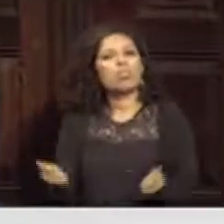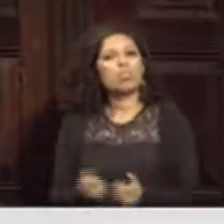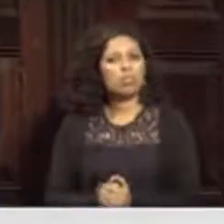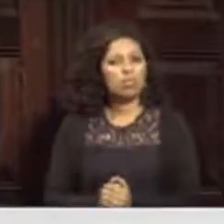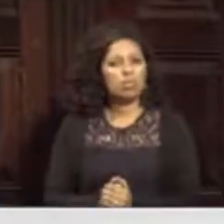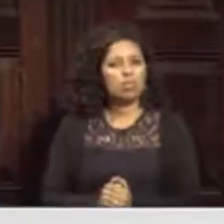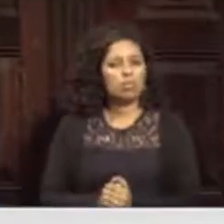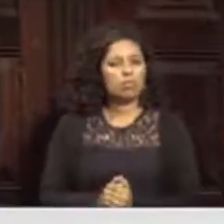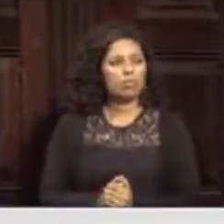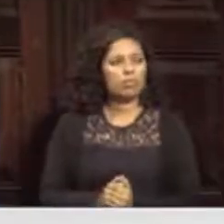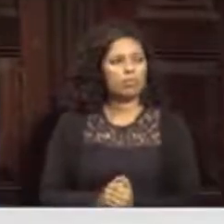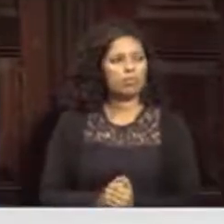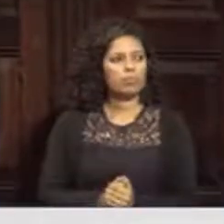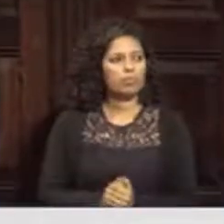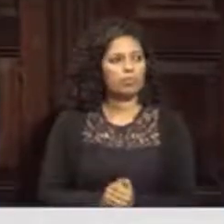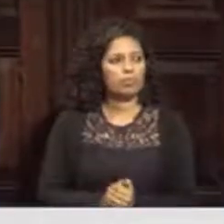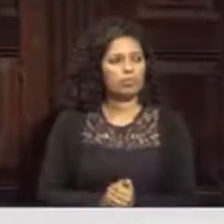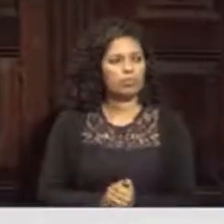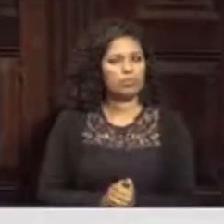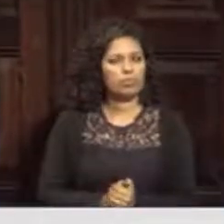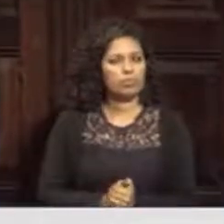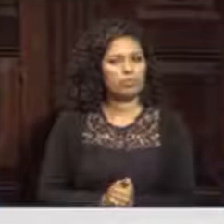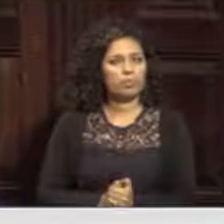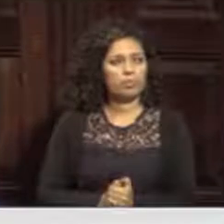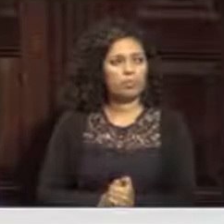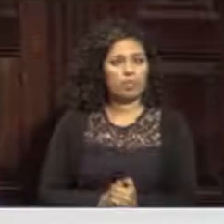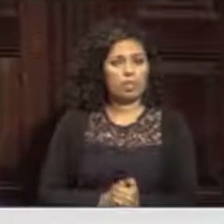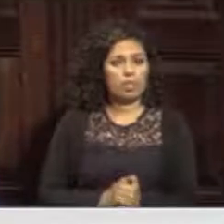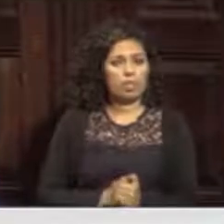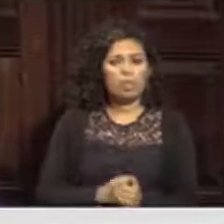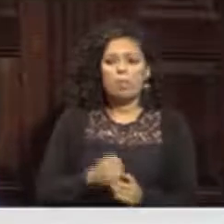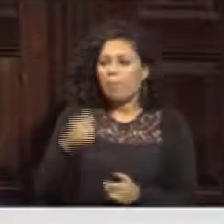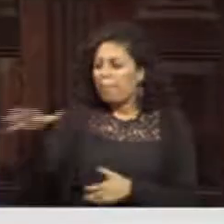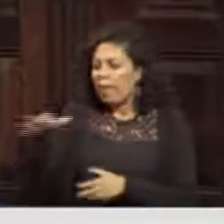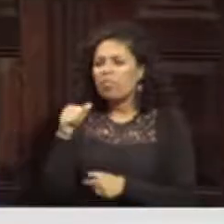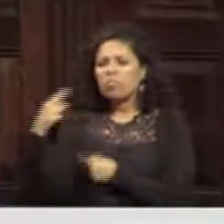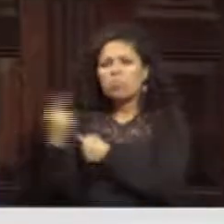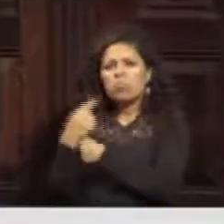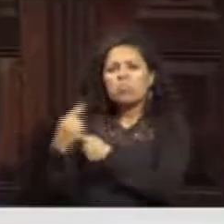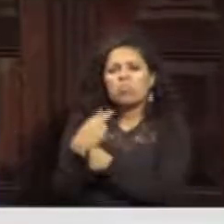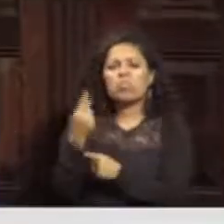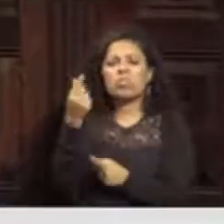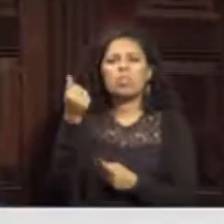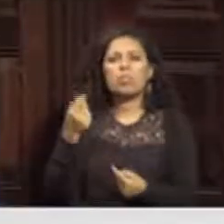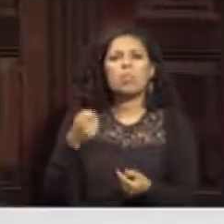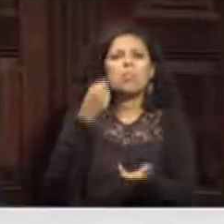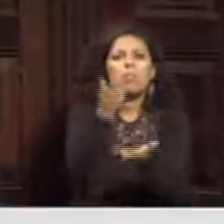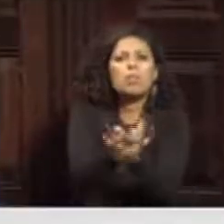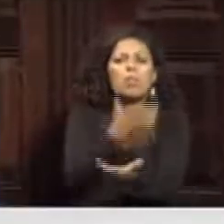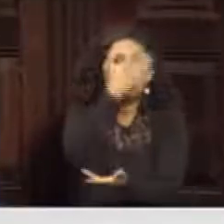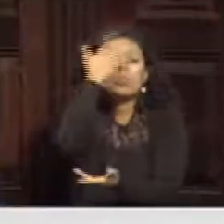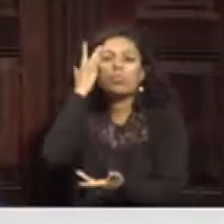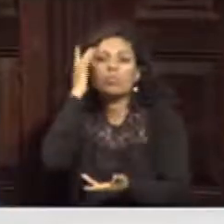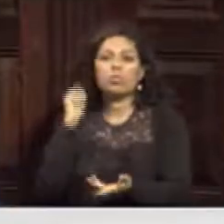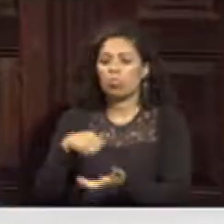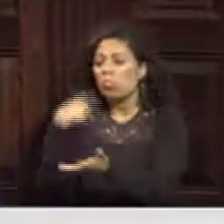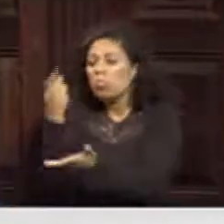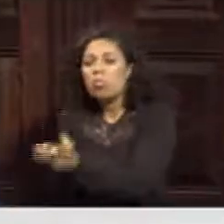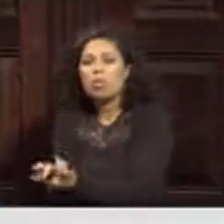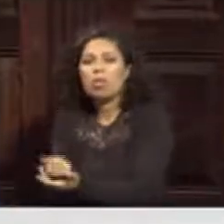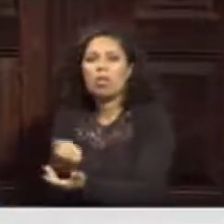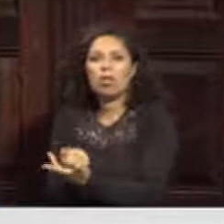que diga respeito a pagar pessoal e, principalmente, pagar